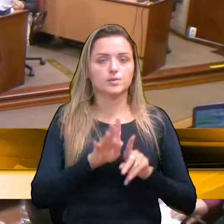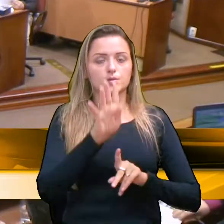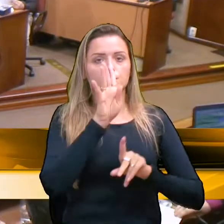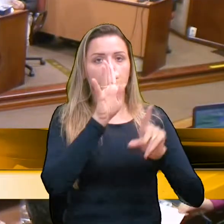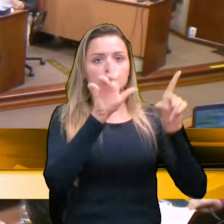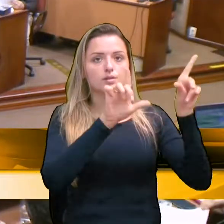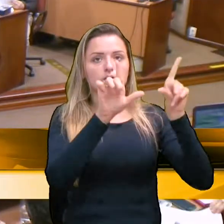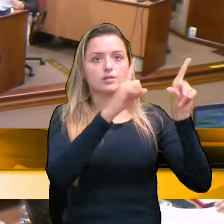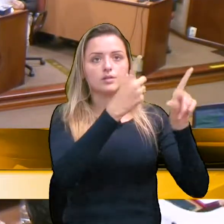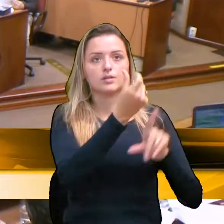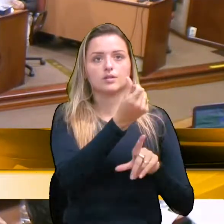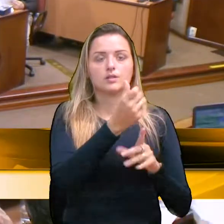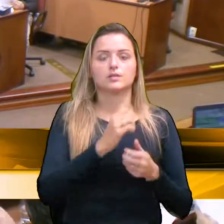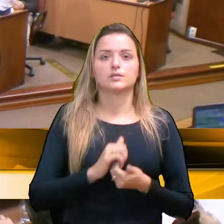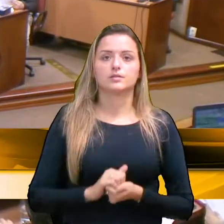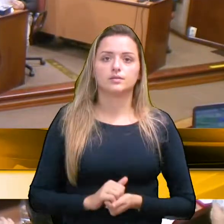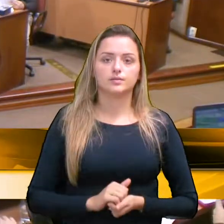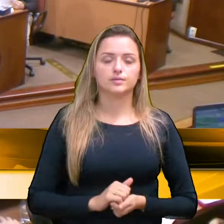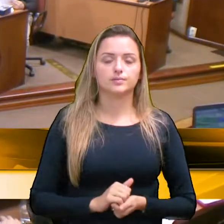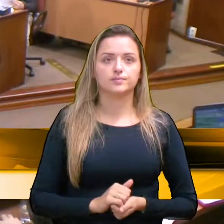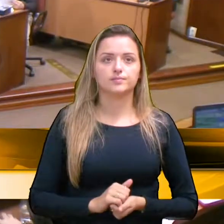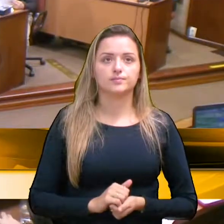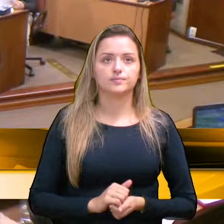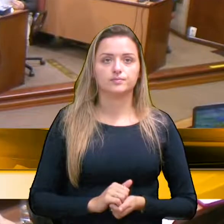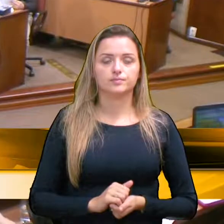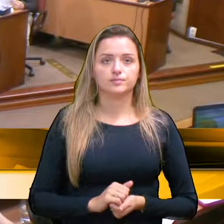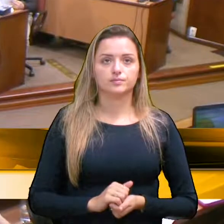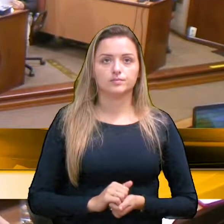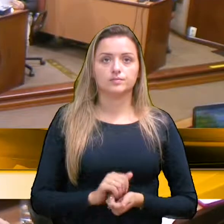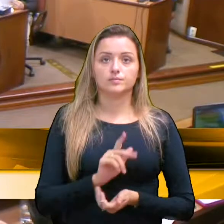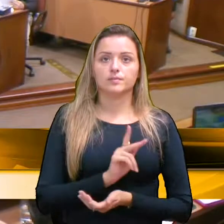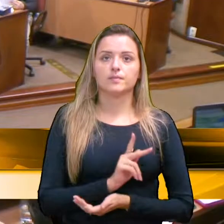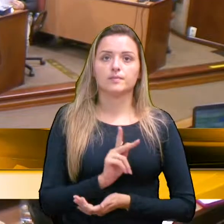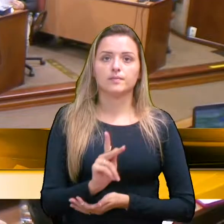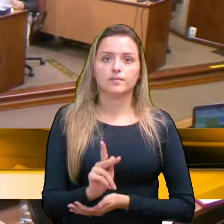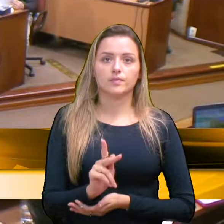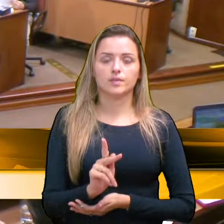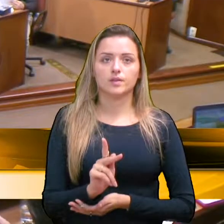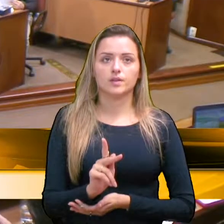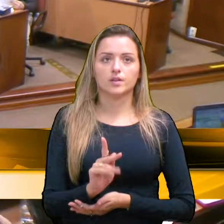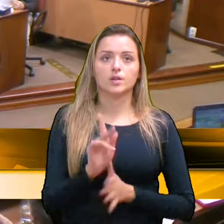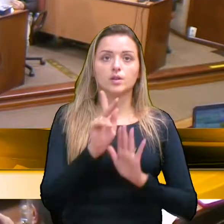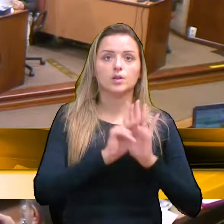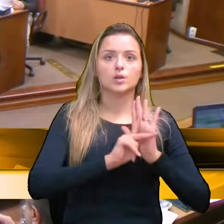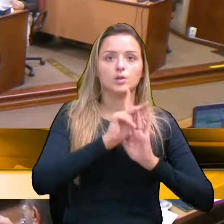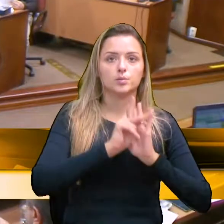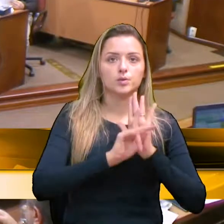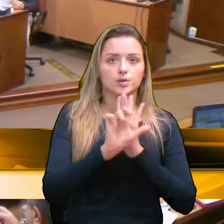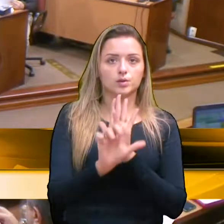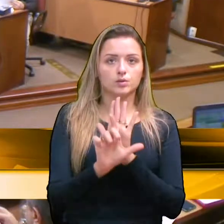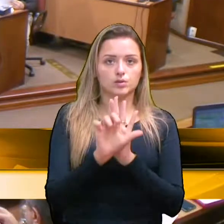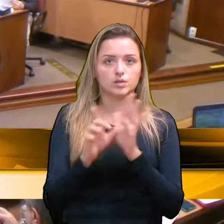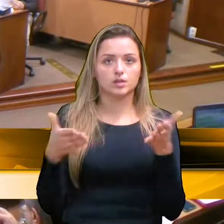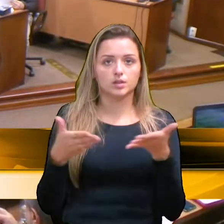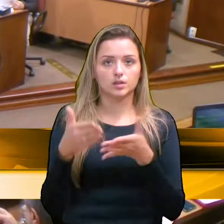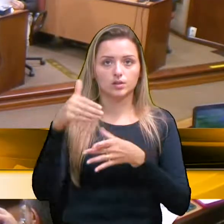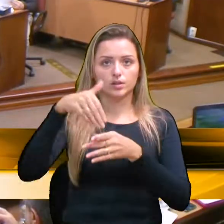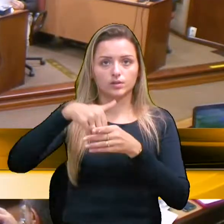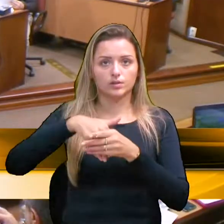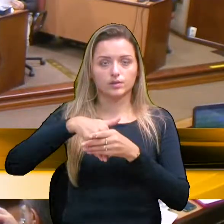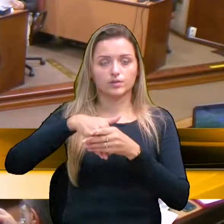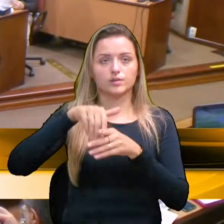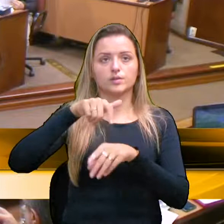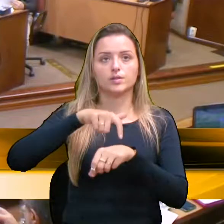pelo canal 16 da TV Câmara. E, senhor presidente, esse projeto de lei que iremos votar nesse